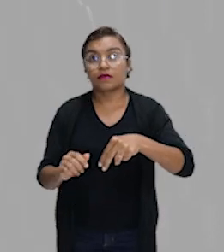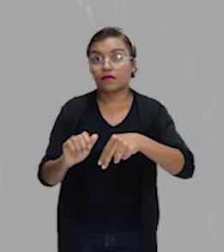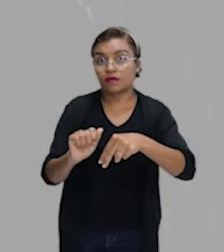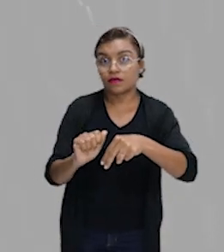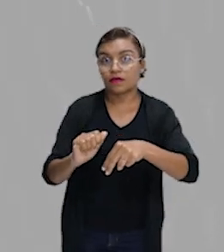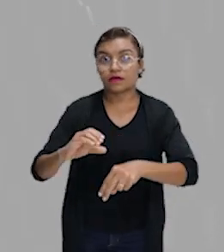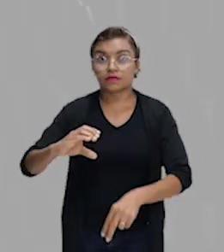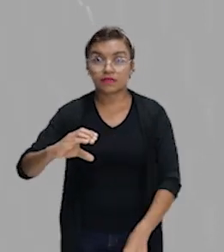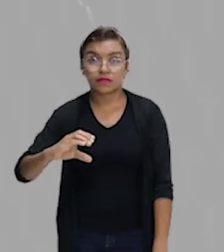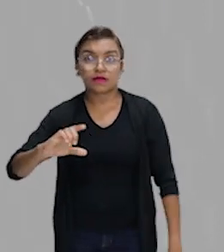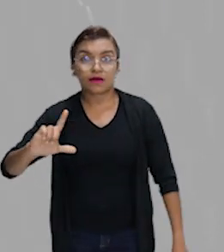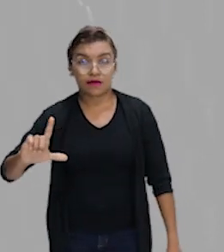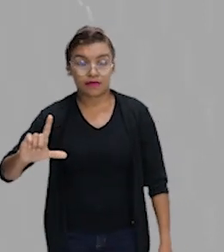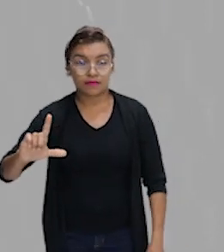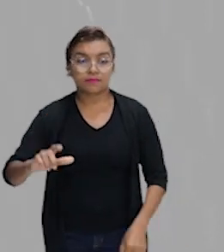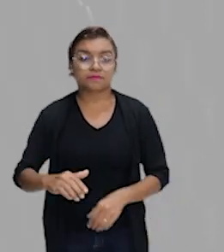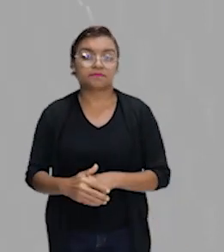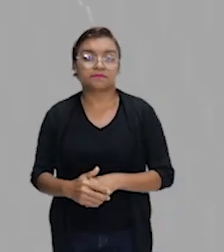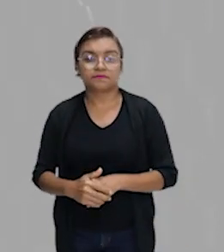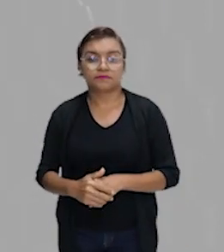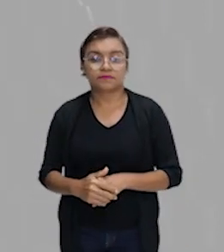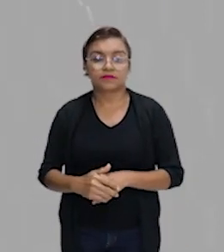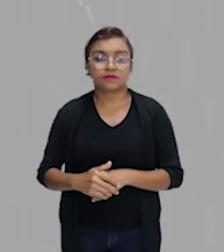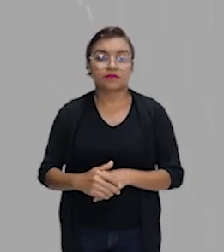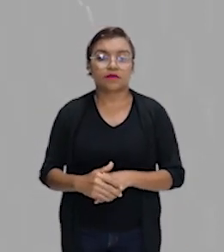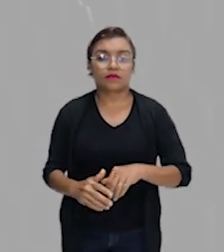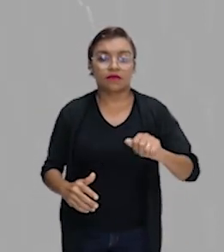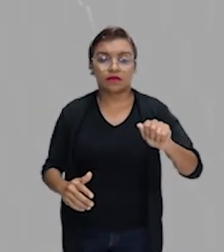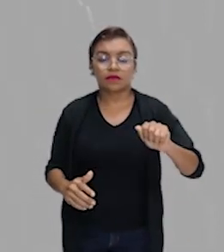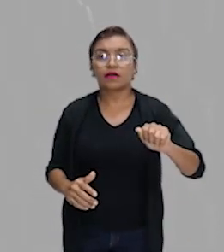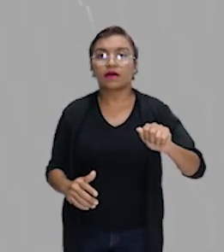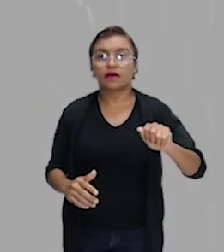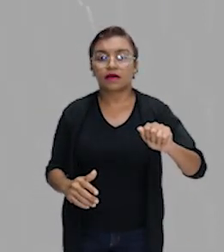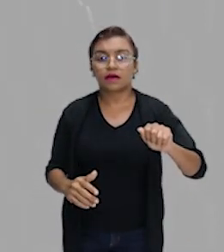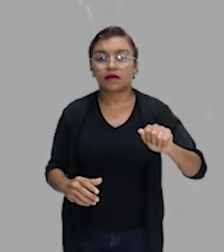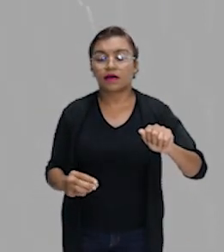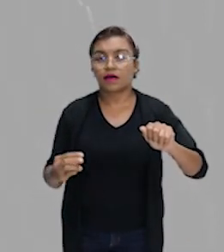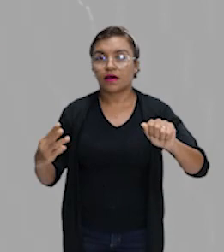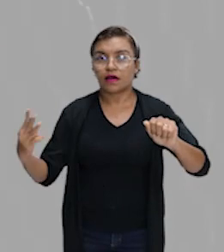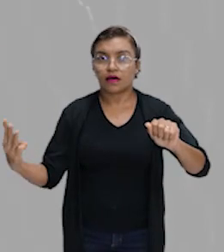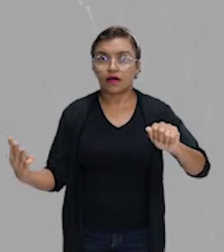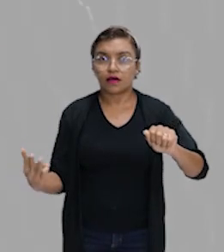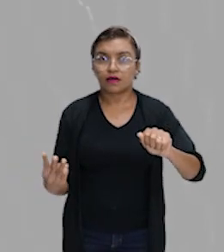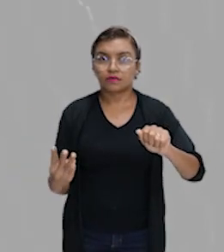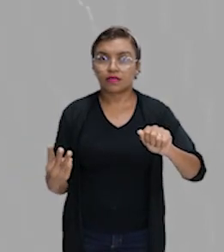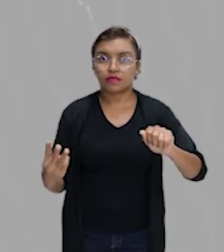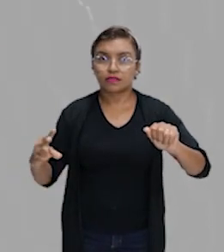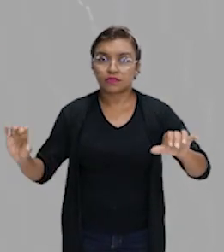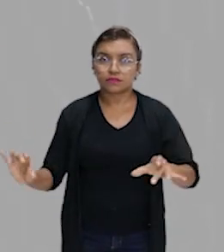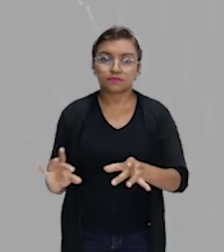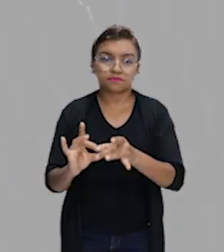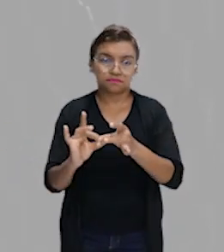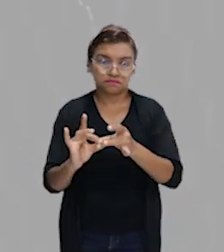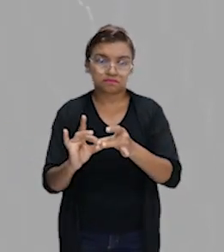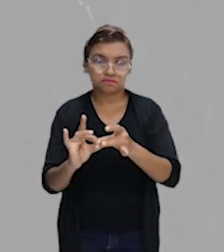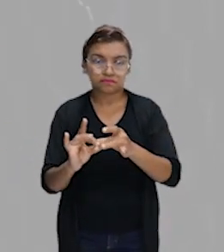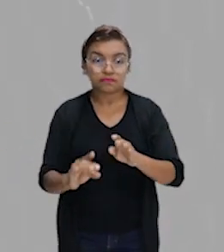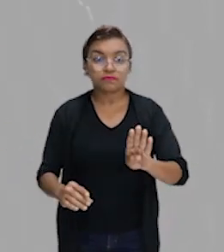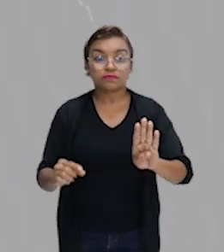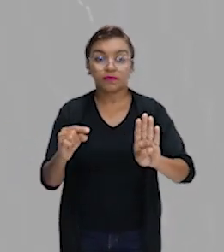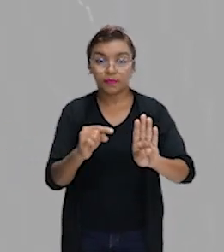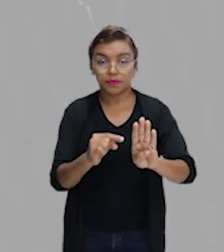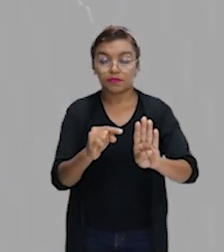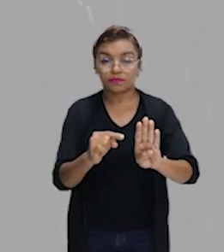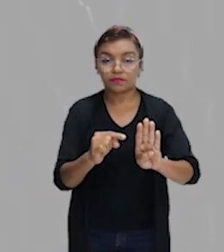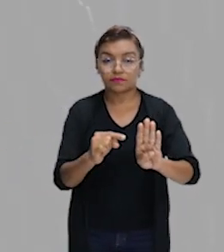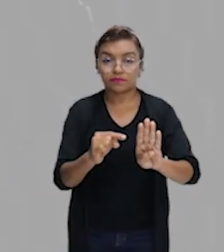vamos associar a letra A com o item 3. Fertilizantes. Então, eu vou precisar do elemento nitrogênio. Então, eu